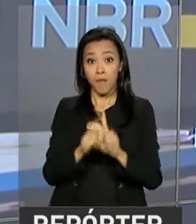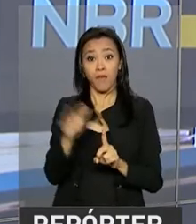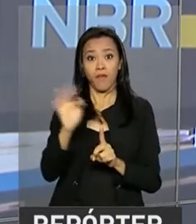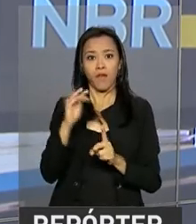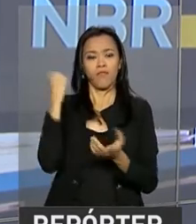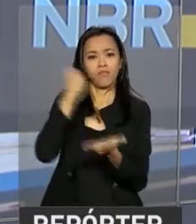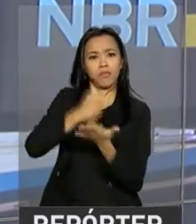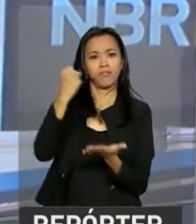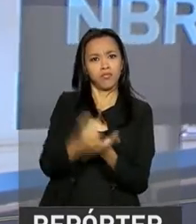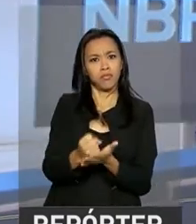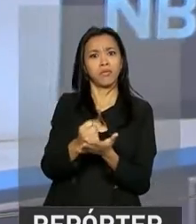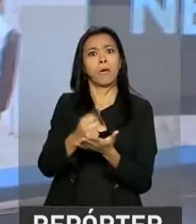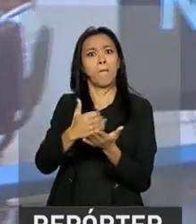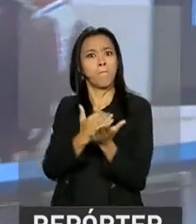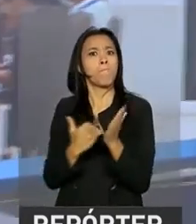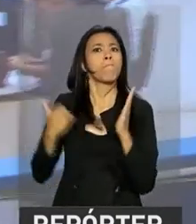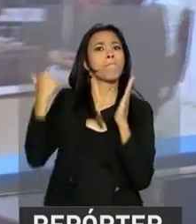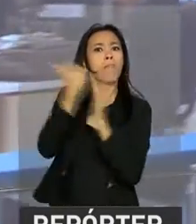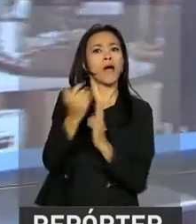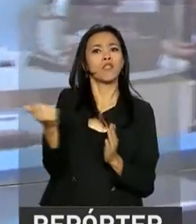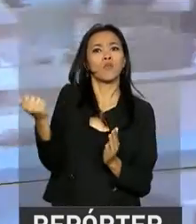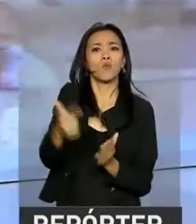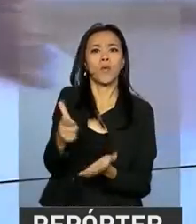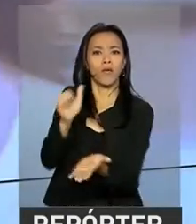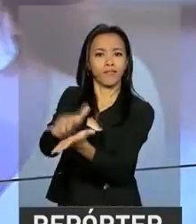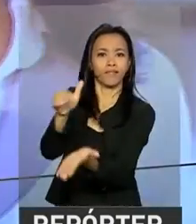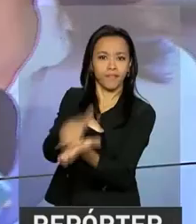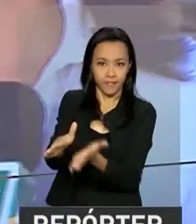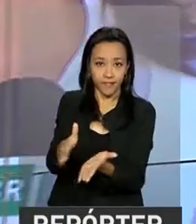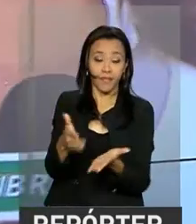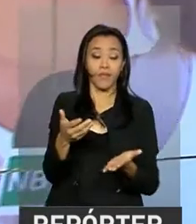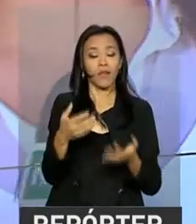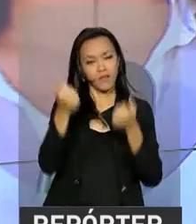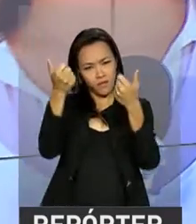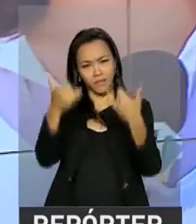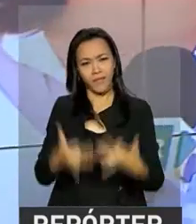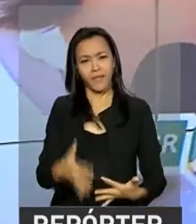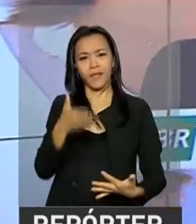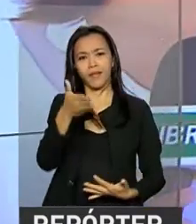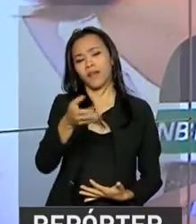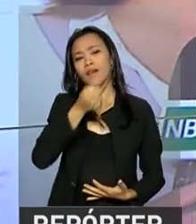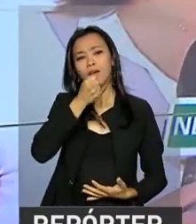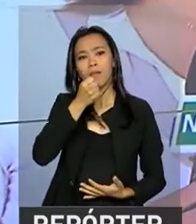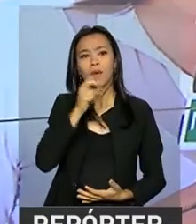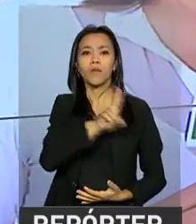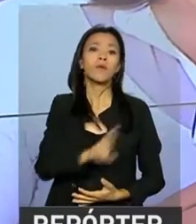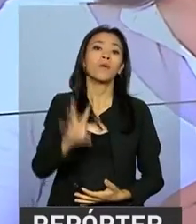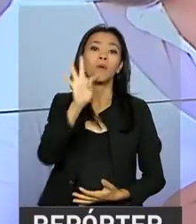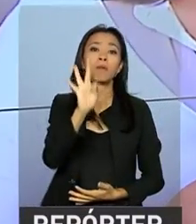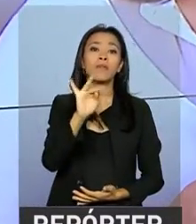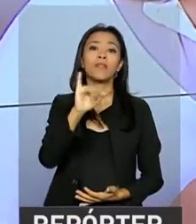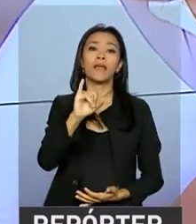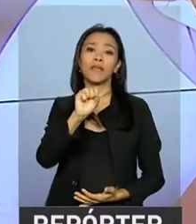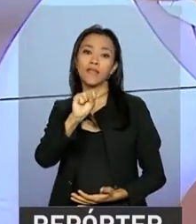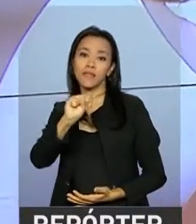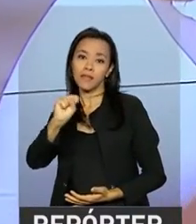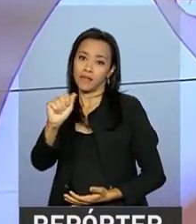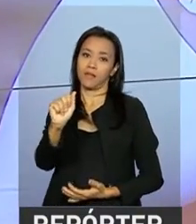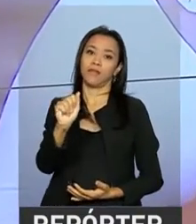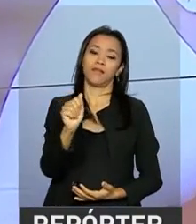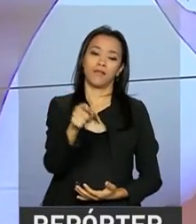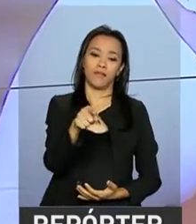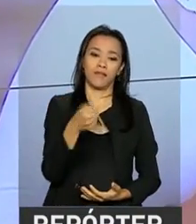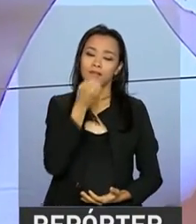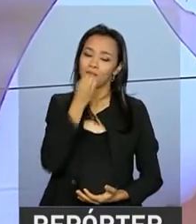têm as informações a gente ao vivo repórter thaís à dir que está lá no palácio planalto 8a isso é bom dia pra você manja